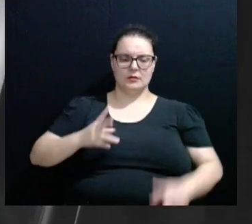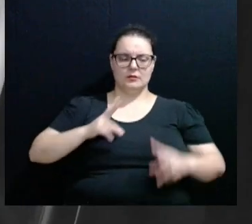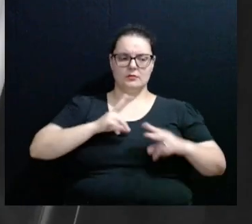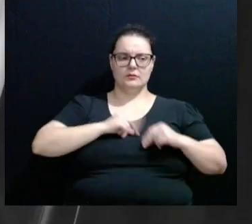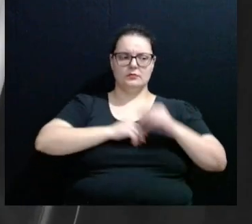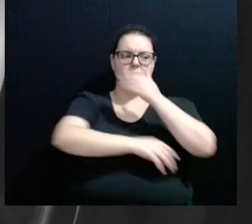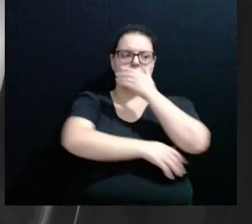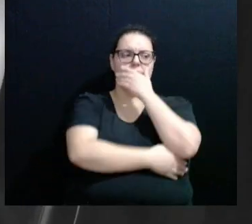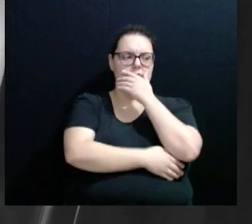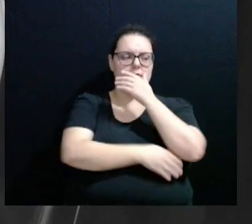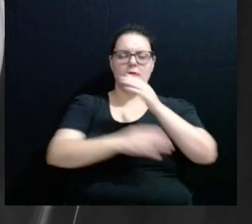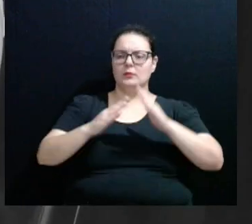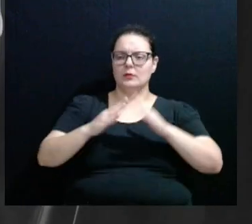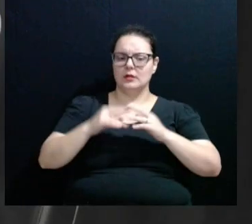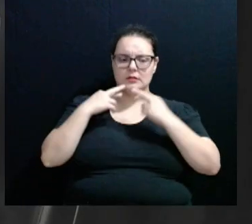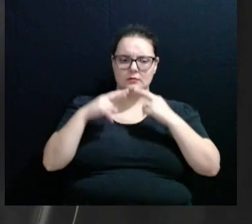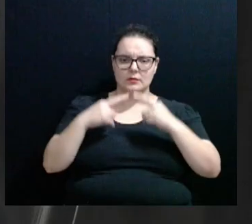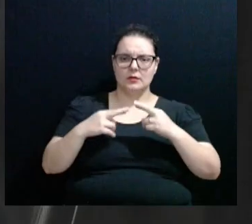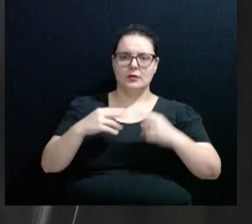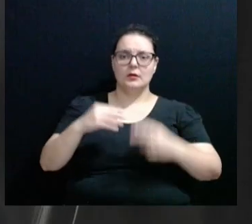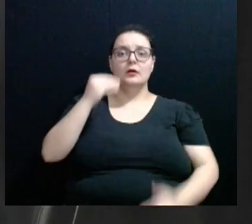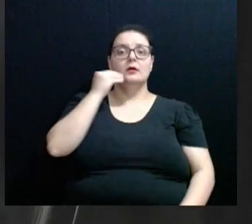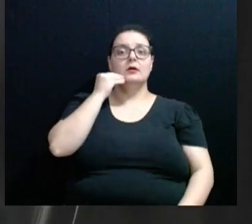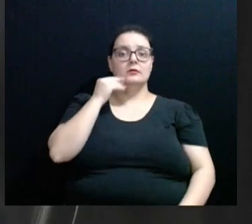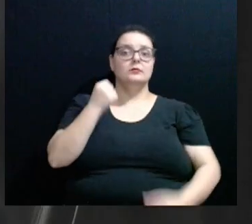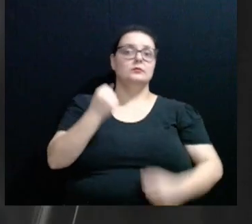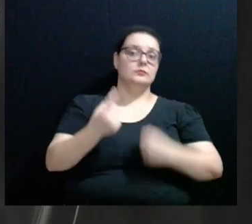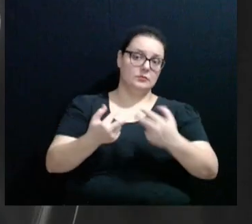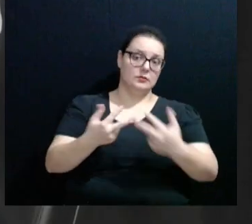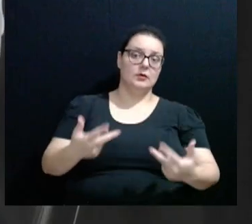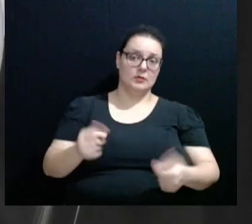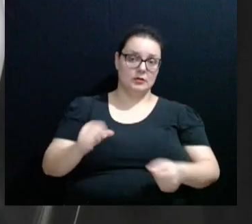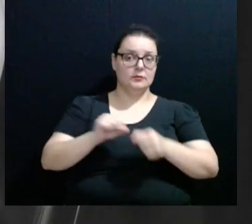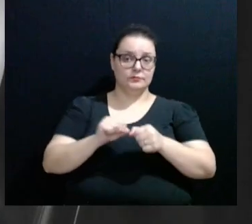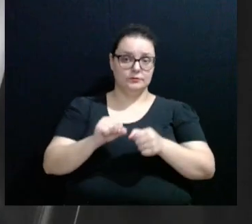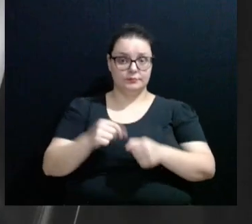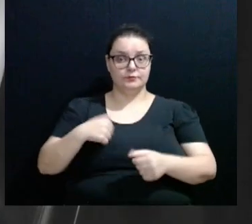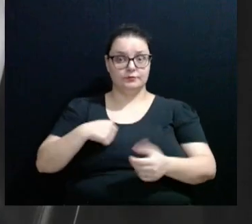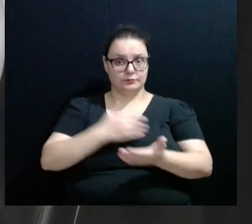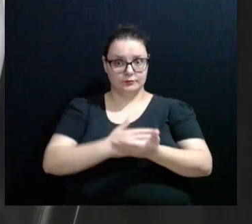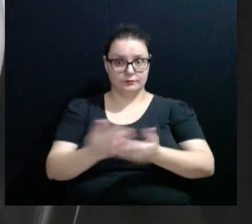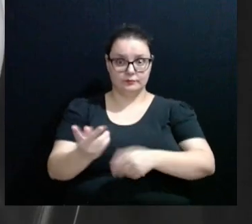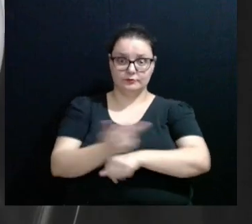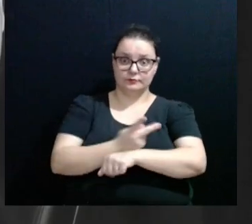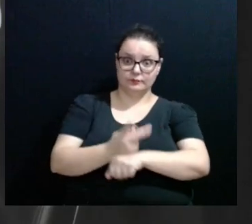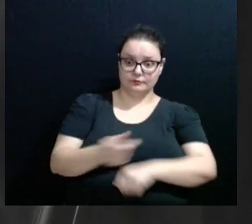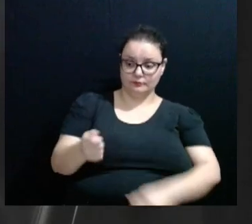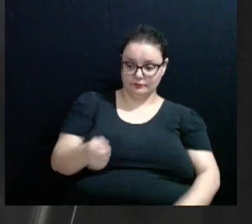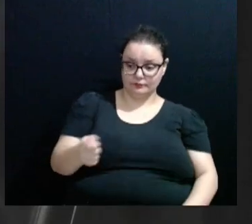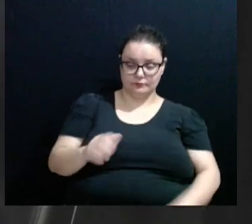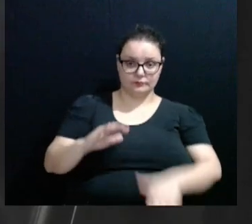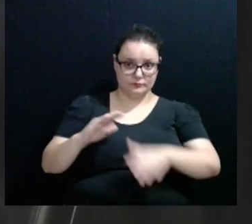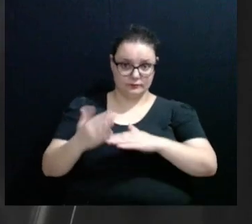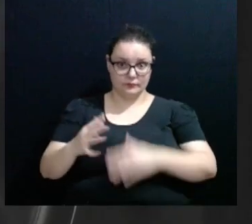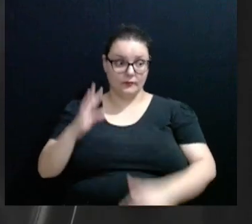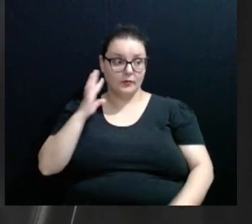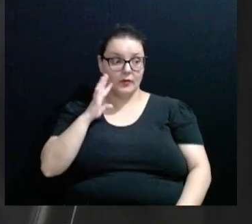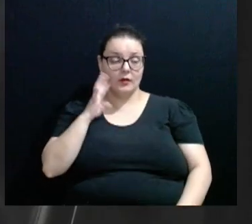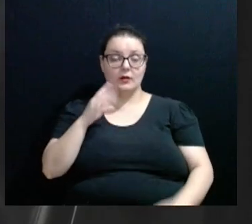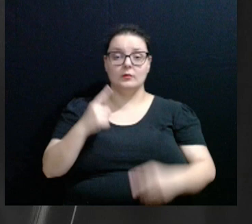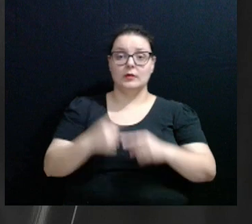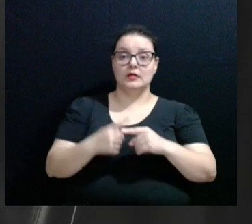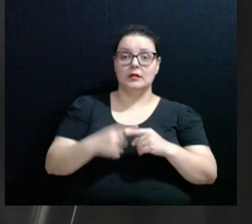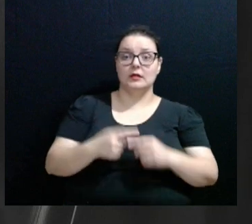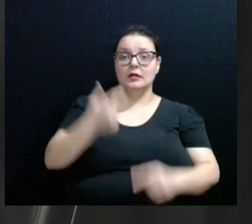em casa reclamando, eu vou tentar fazer alguma coisa. E foi aí que eu comecei a procurar associação de bairro, e foi muito legal porque eu